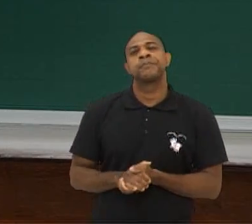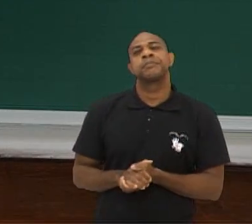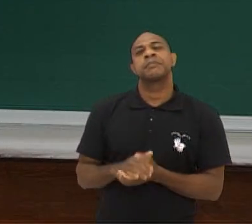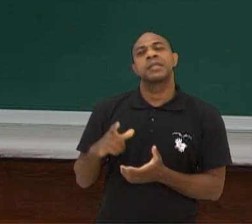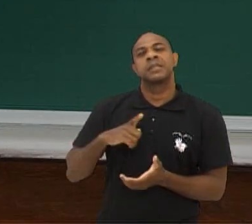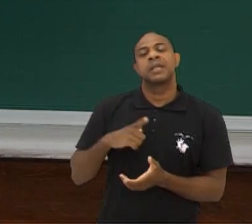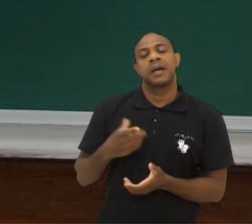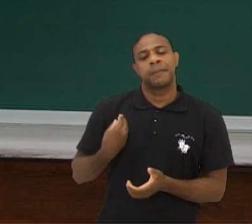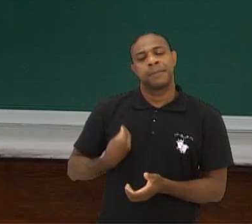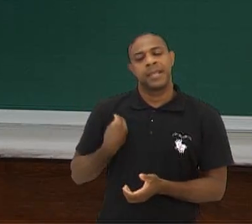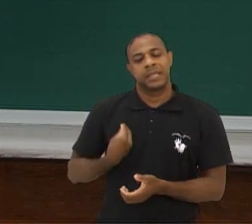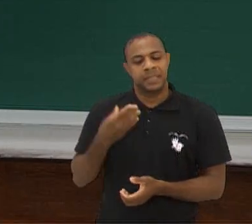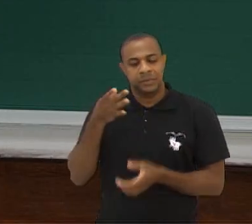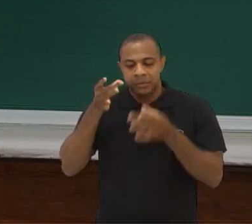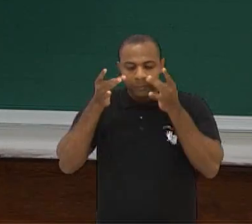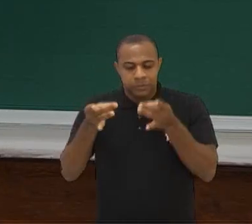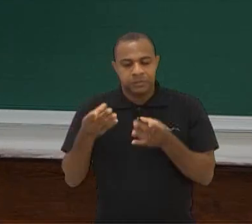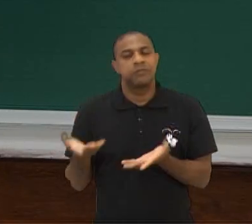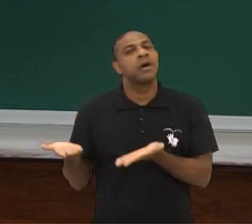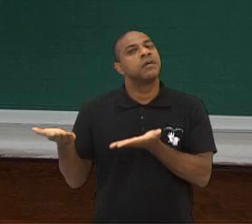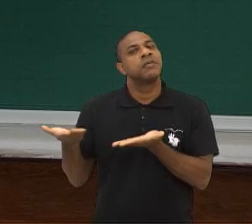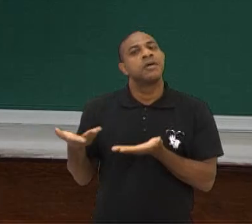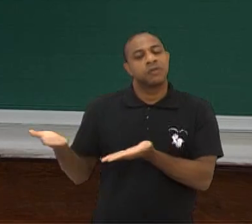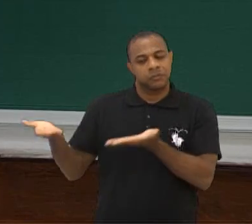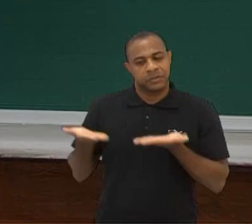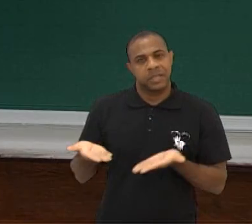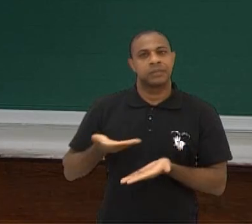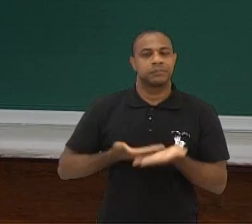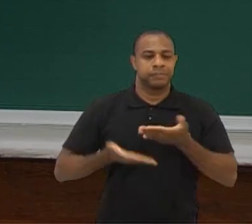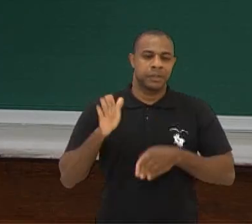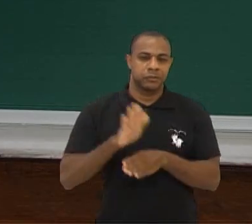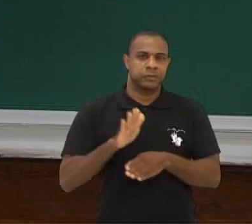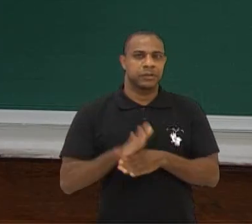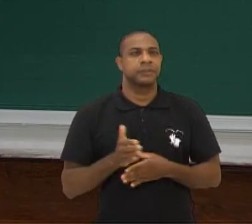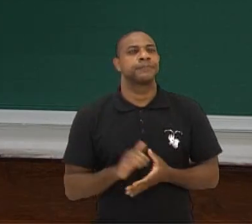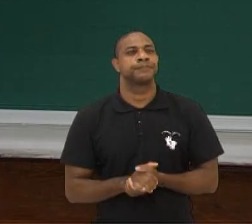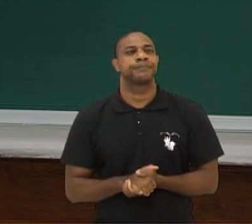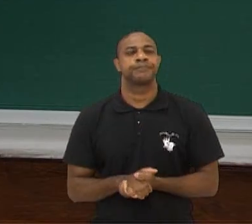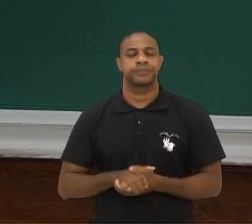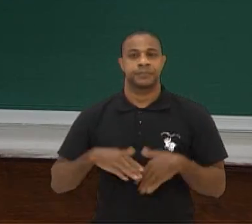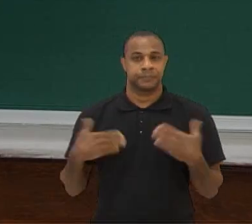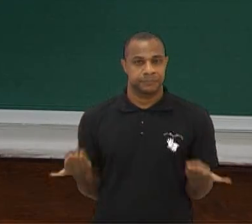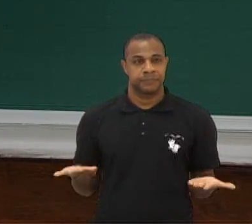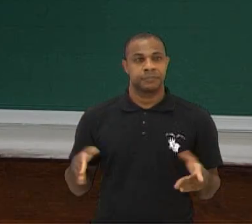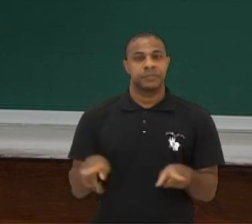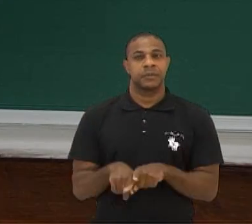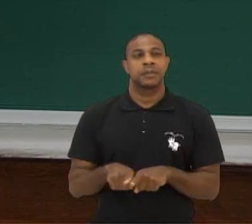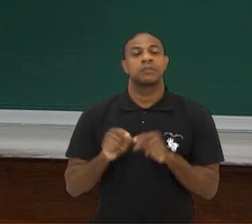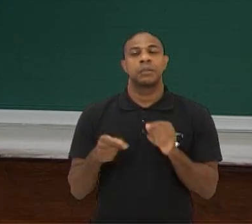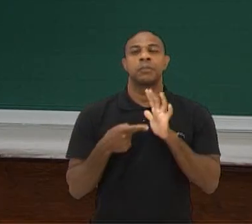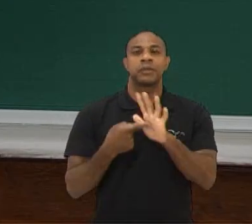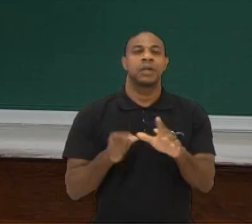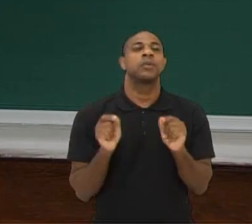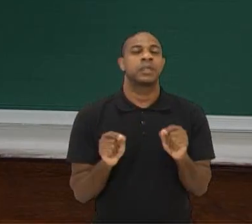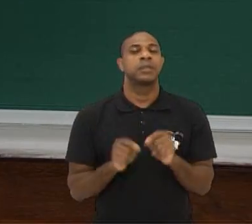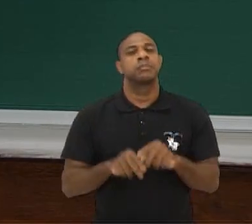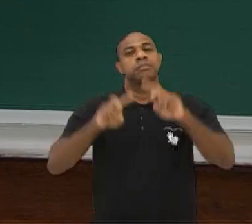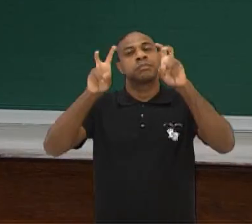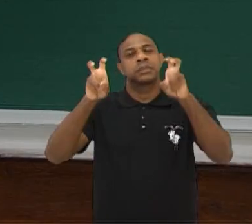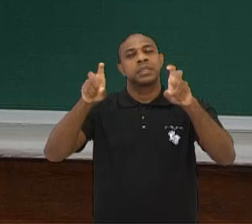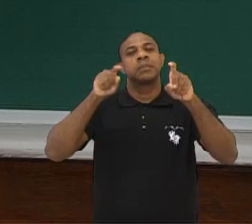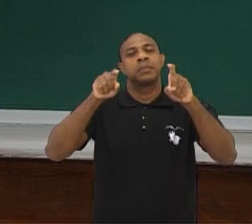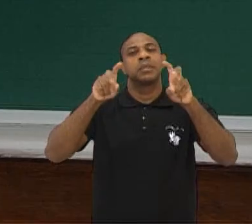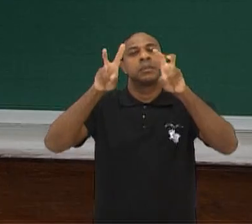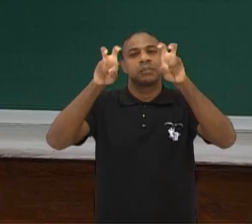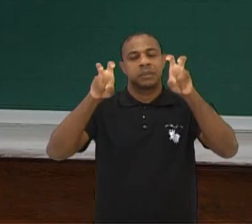que estava ali presente e que foi convidada para contribuir com essa notícia, de uma forma geral. Né? Então, a gente também vai identificar aqui o tema, o